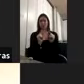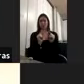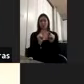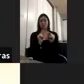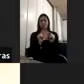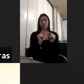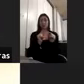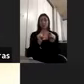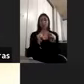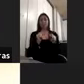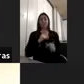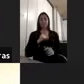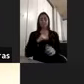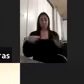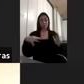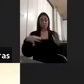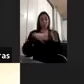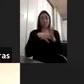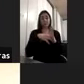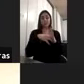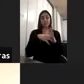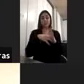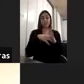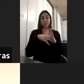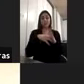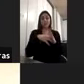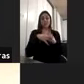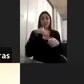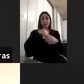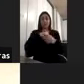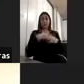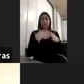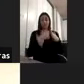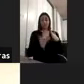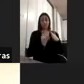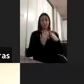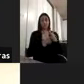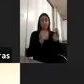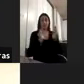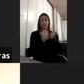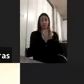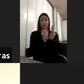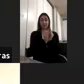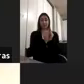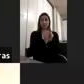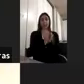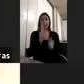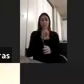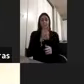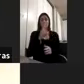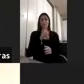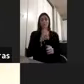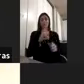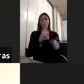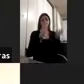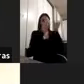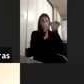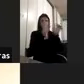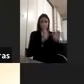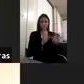quê? Um acidente causado pela empresa, porque foi em um equipamento que estava lá, em